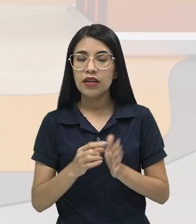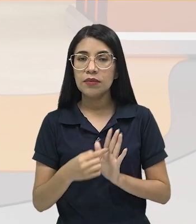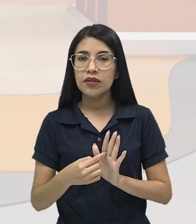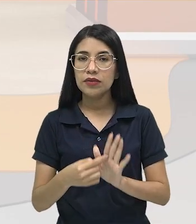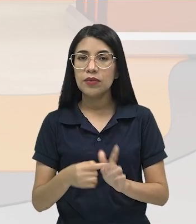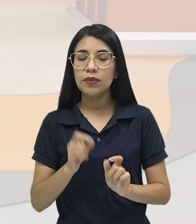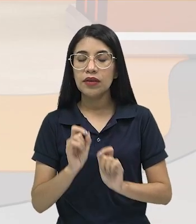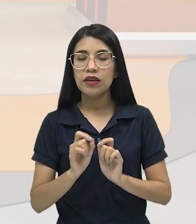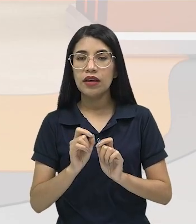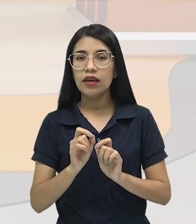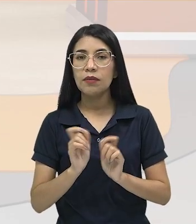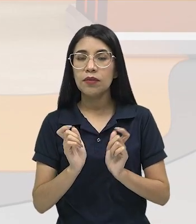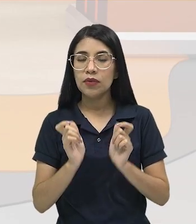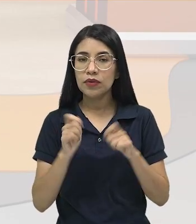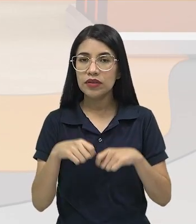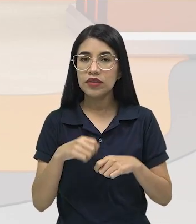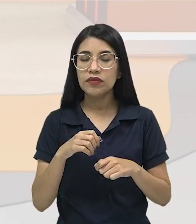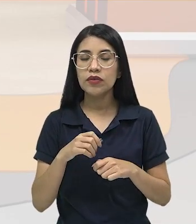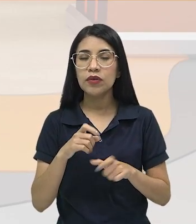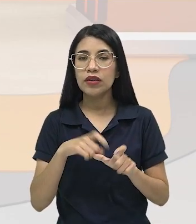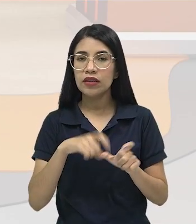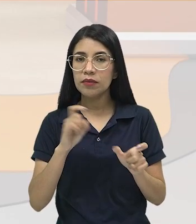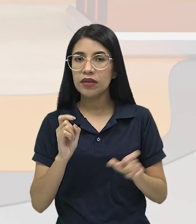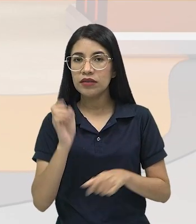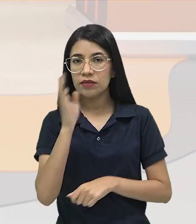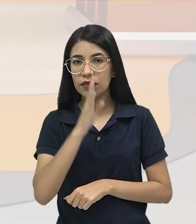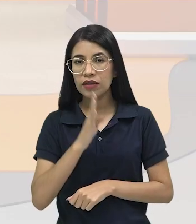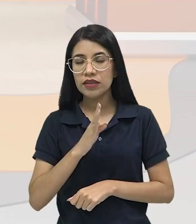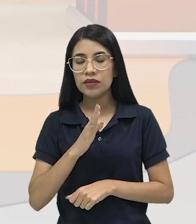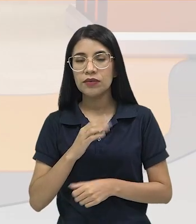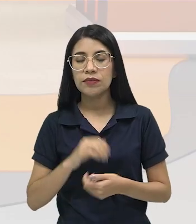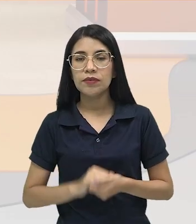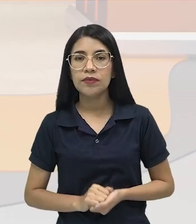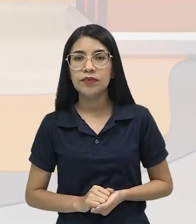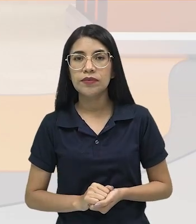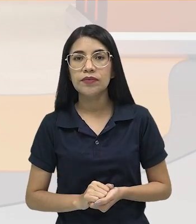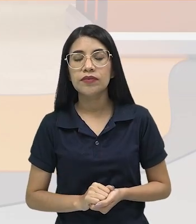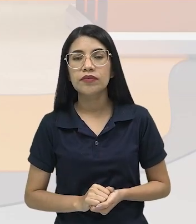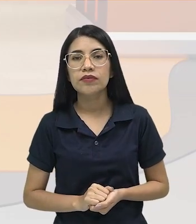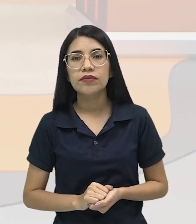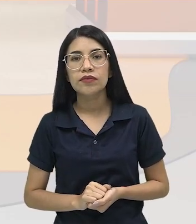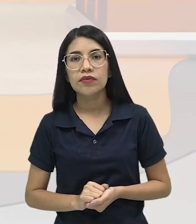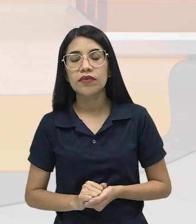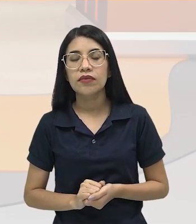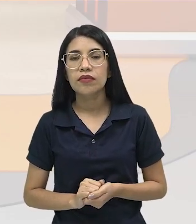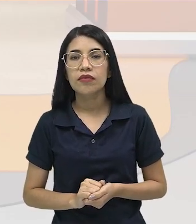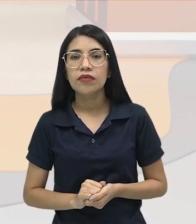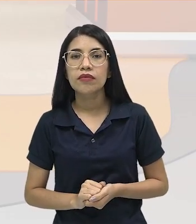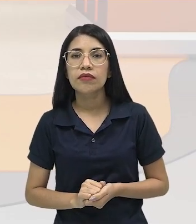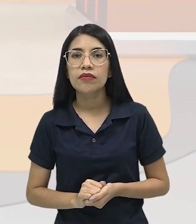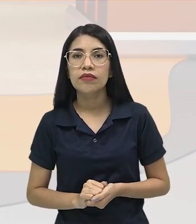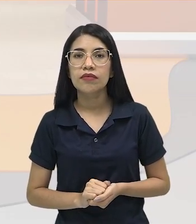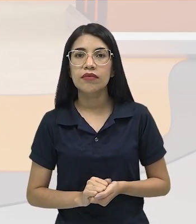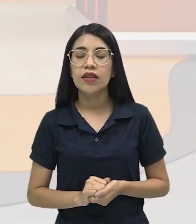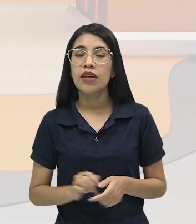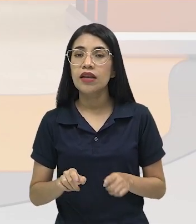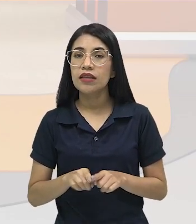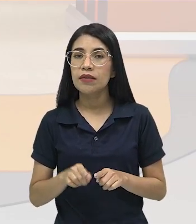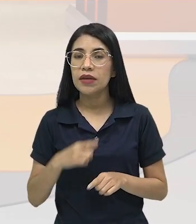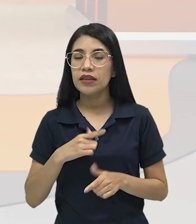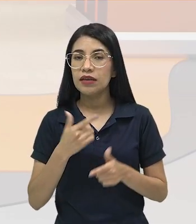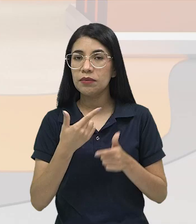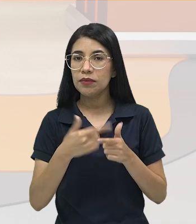é possível tornar o Brasil independente da influência portuguesa. Mas, para além disso, nós vamos ter